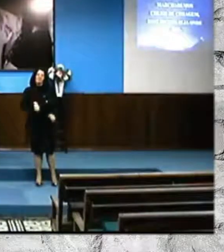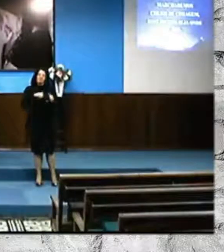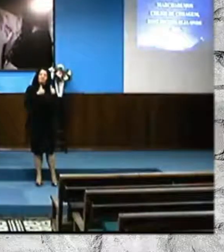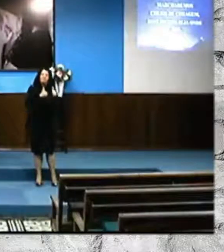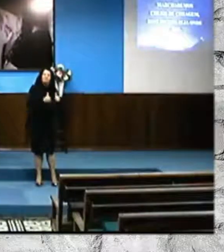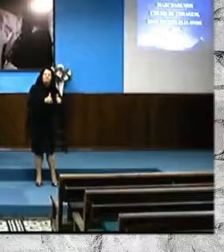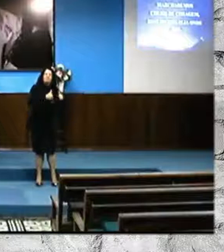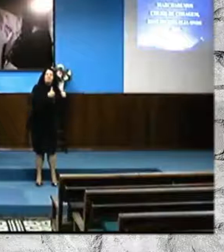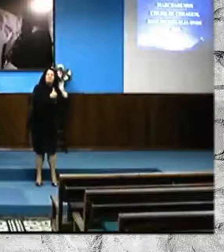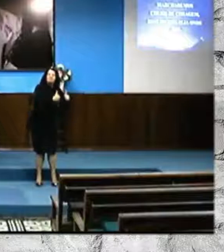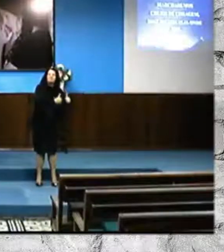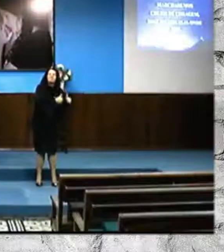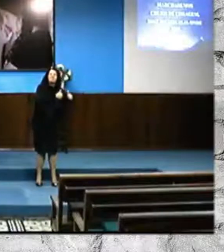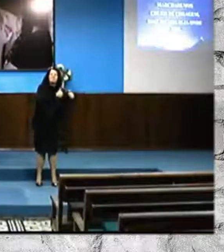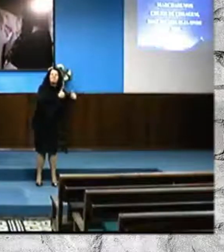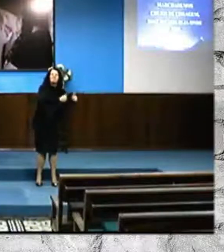coragem.